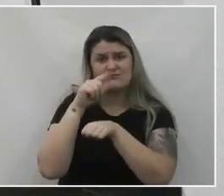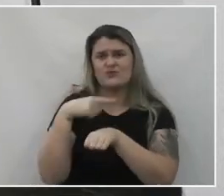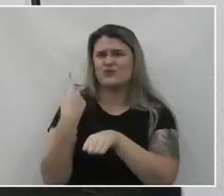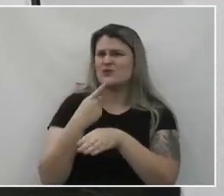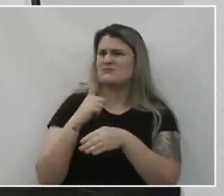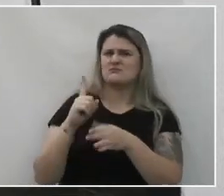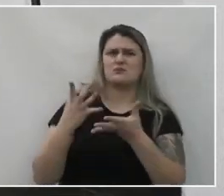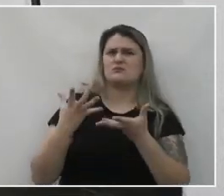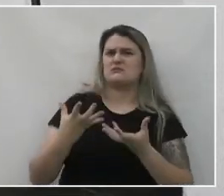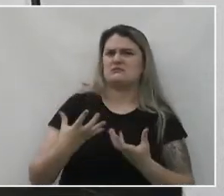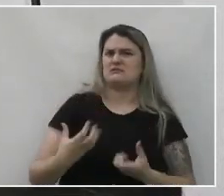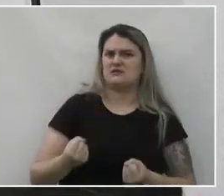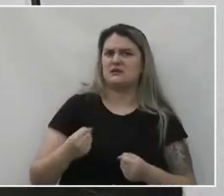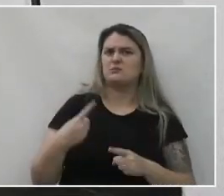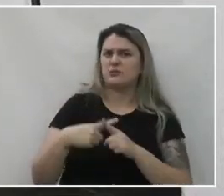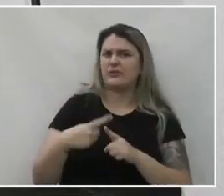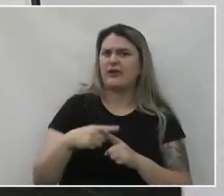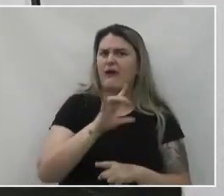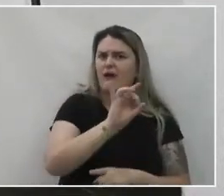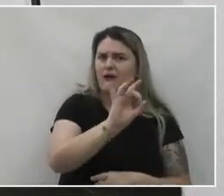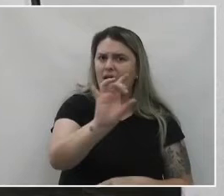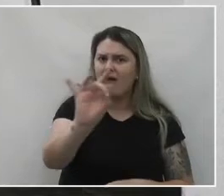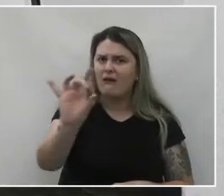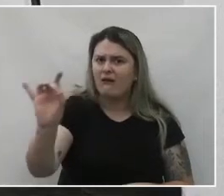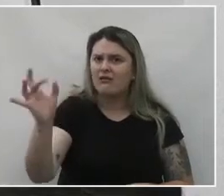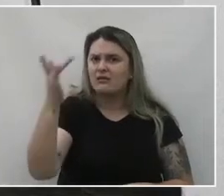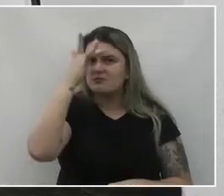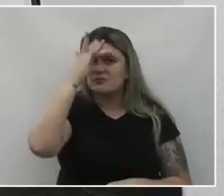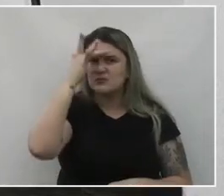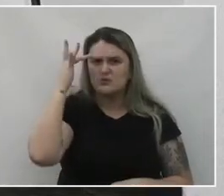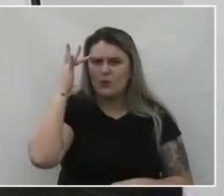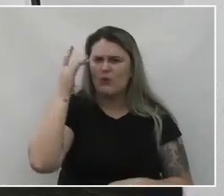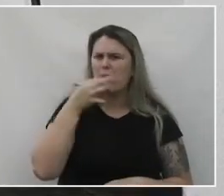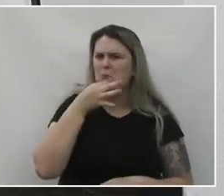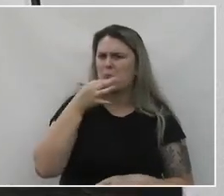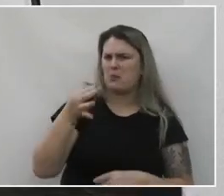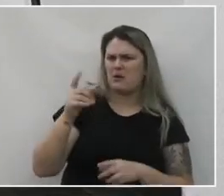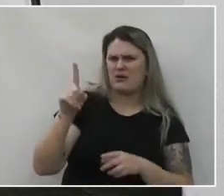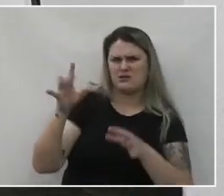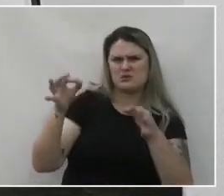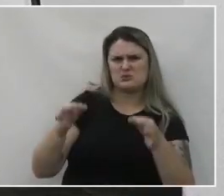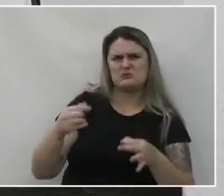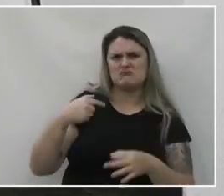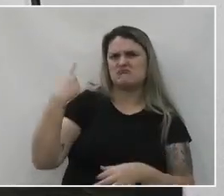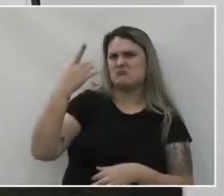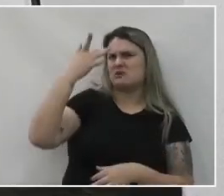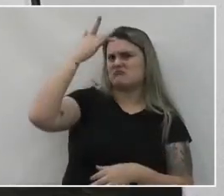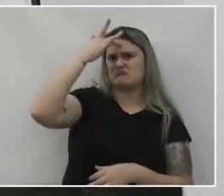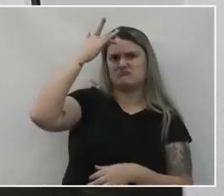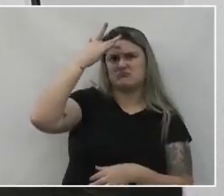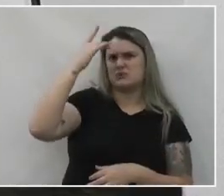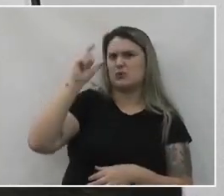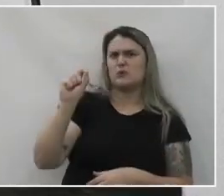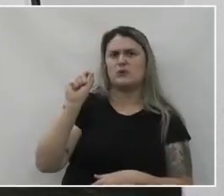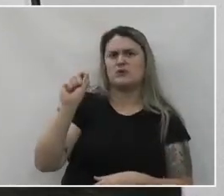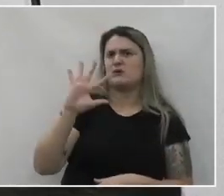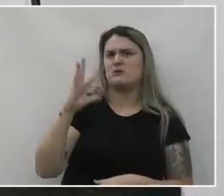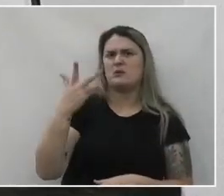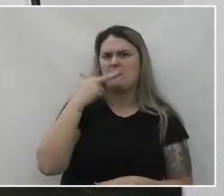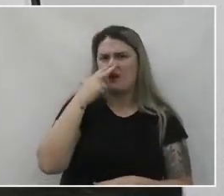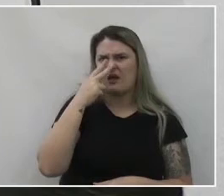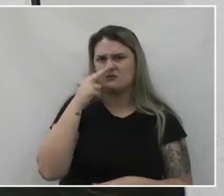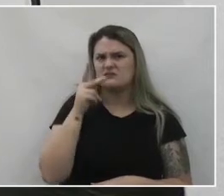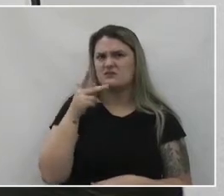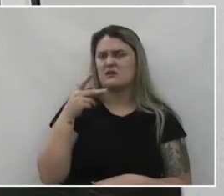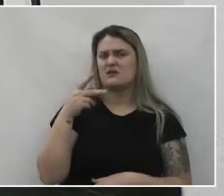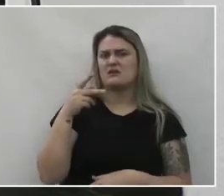que o dever individual de cada cidadão que considera-se justo e indignar-se com a presente situação de retrocesso